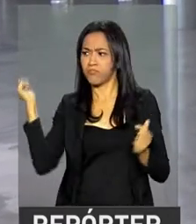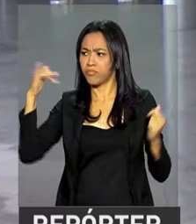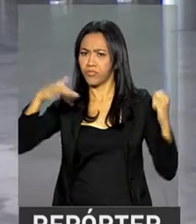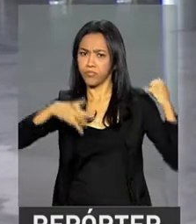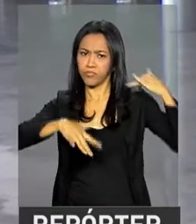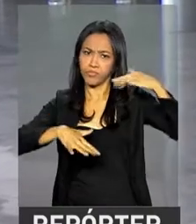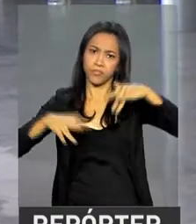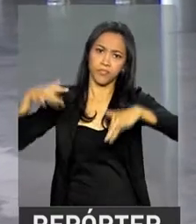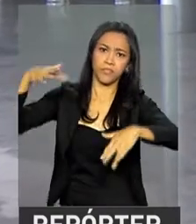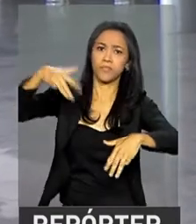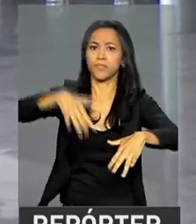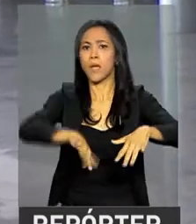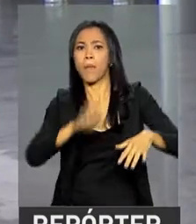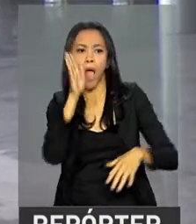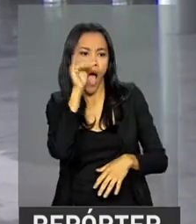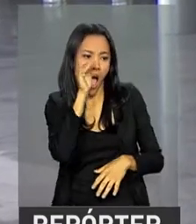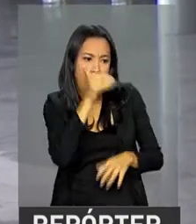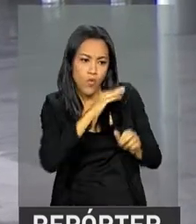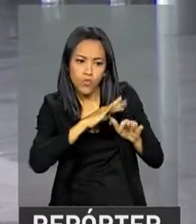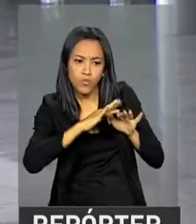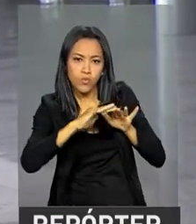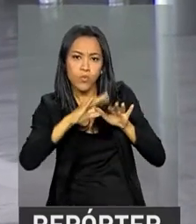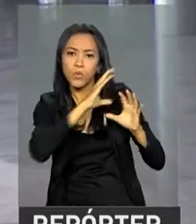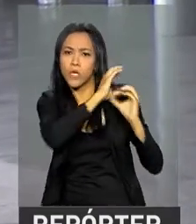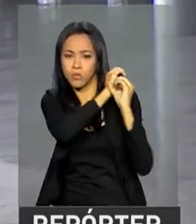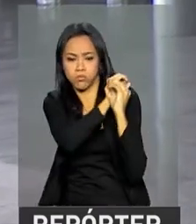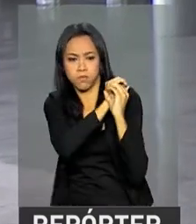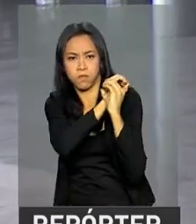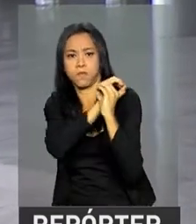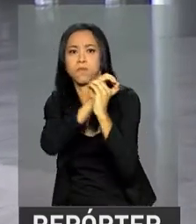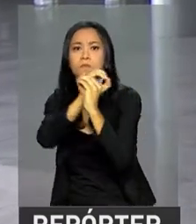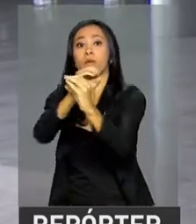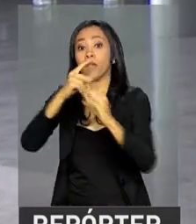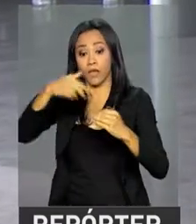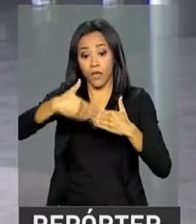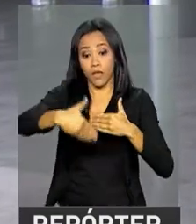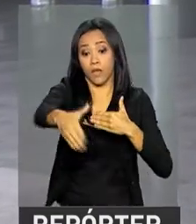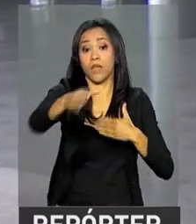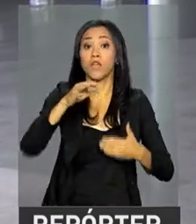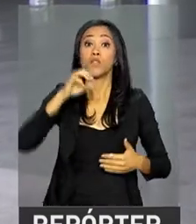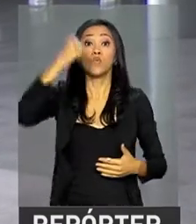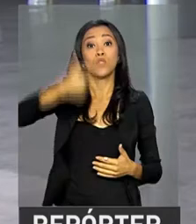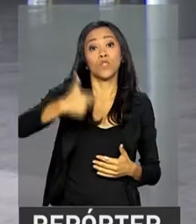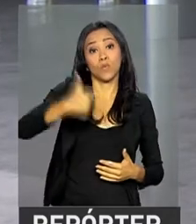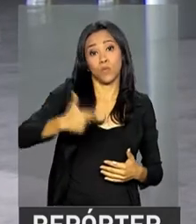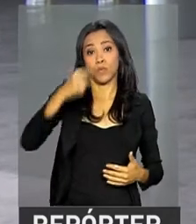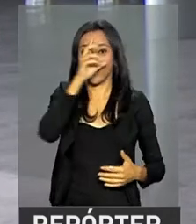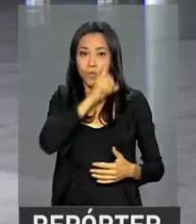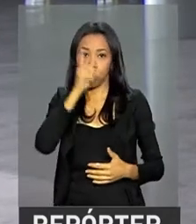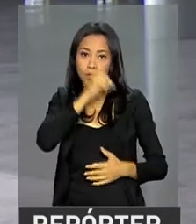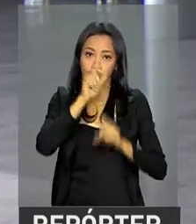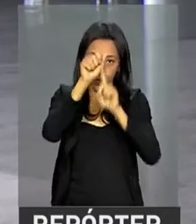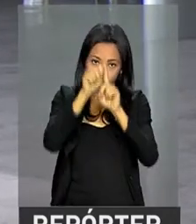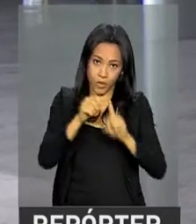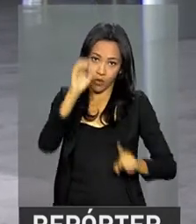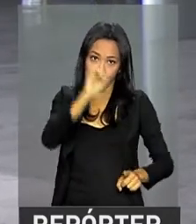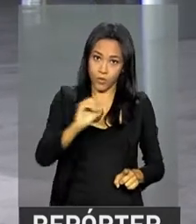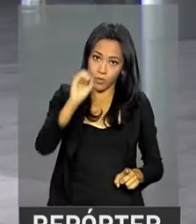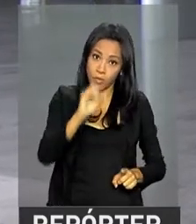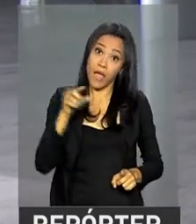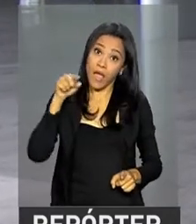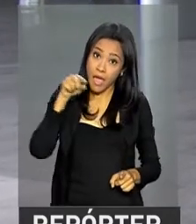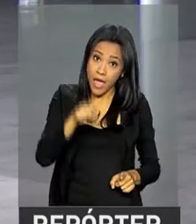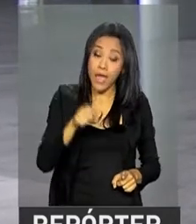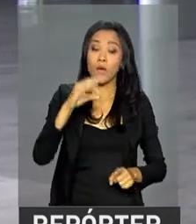a procissão principal do círio de nazaré que acontece no próximo domingo sempre no segundo domingo do mês de outubro este é considerado